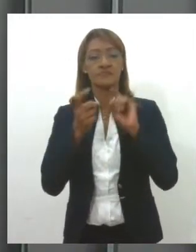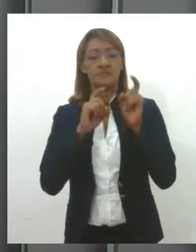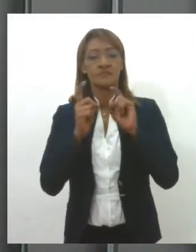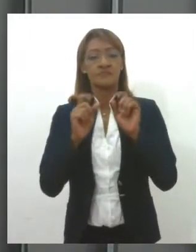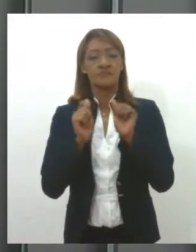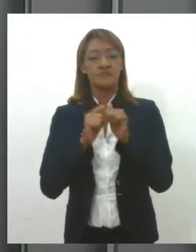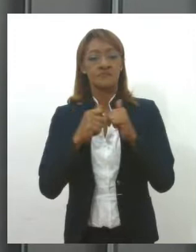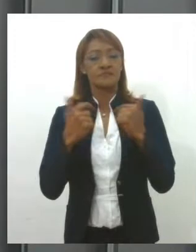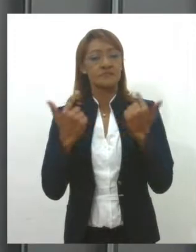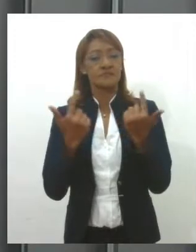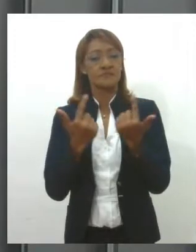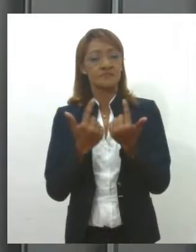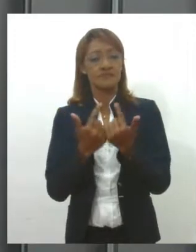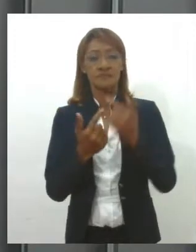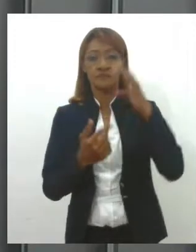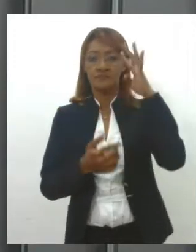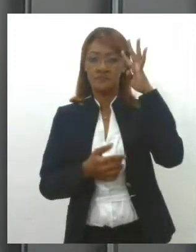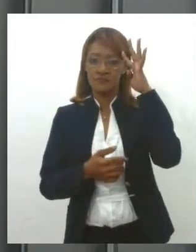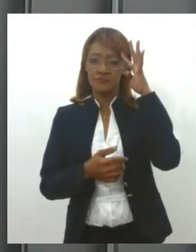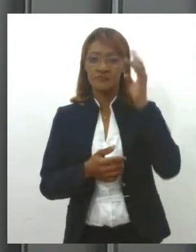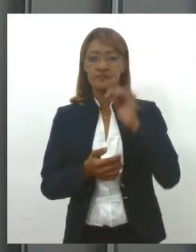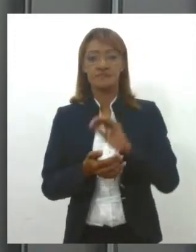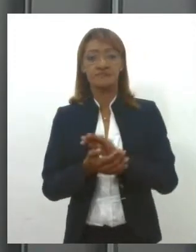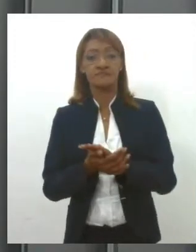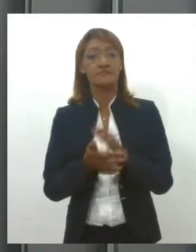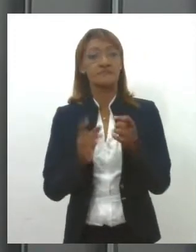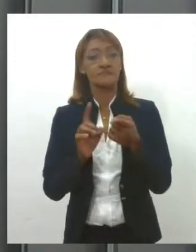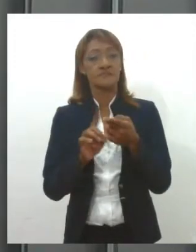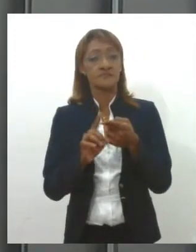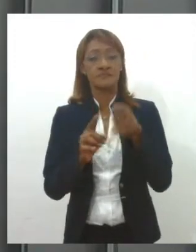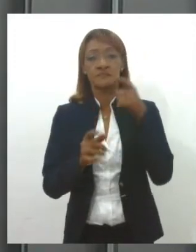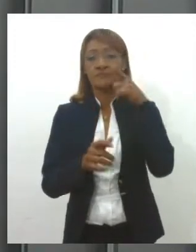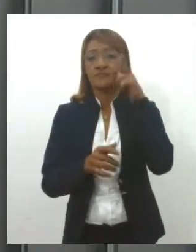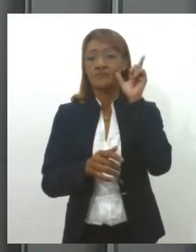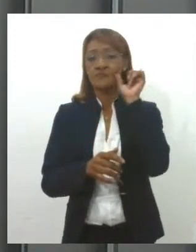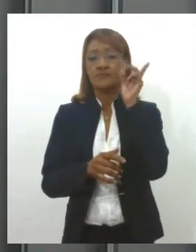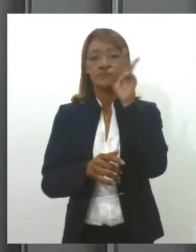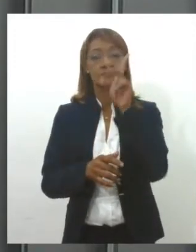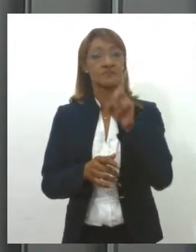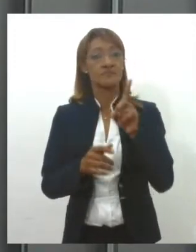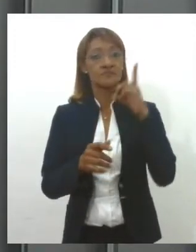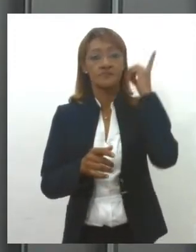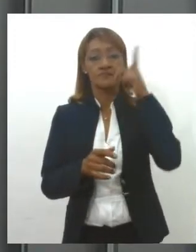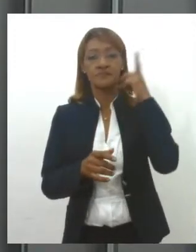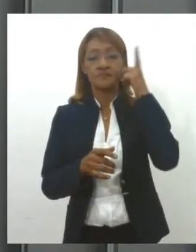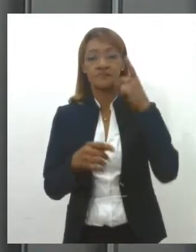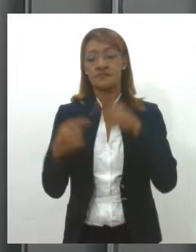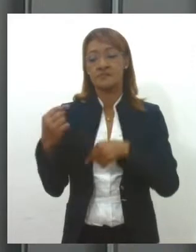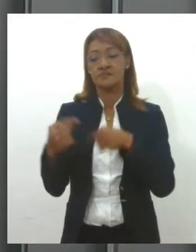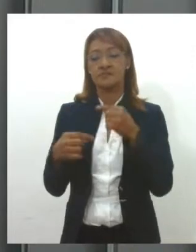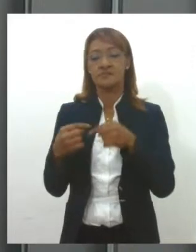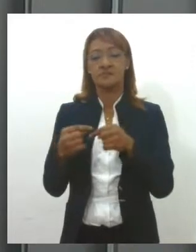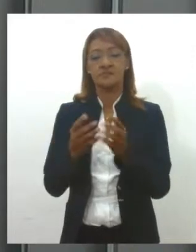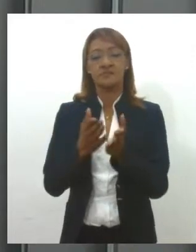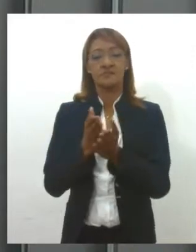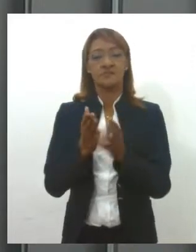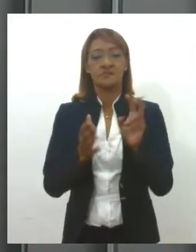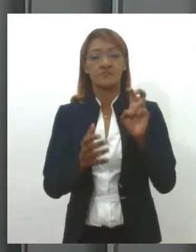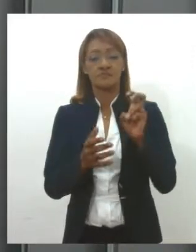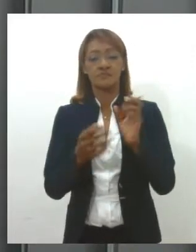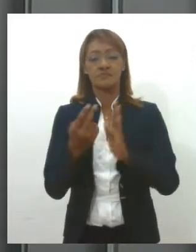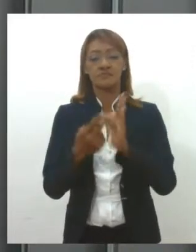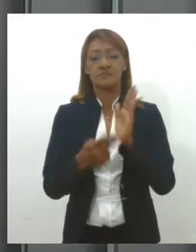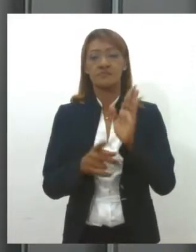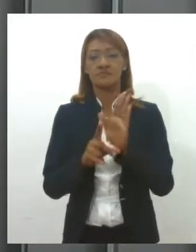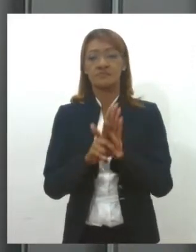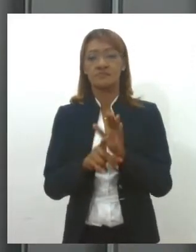Legislativa da quarta-feira também na sessão de ontem os deputados estaduais discutiram e aprovaram cinco projetos de